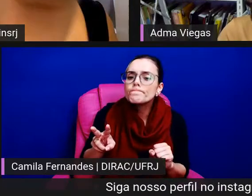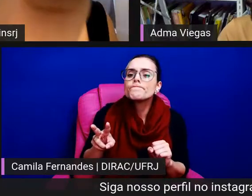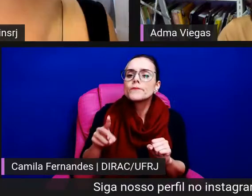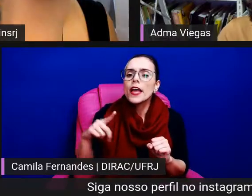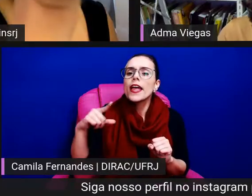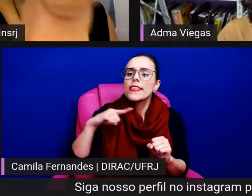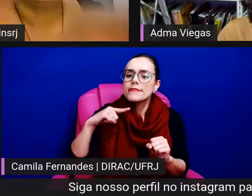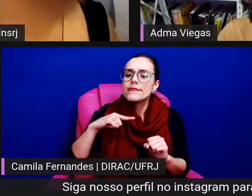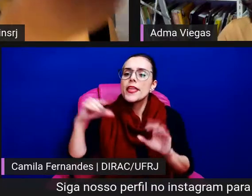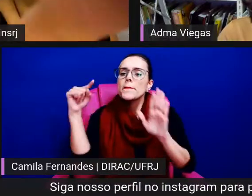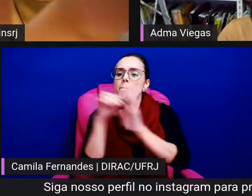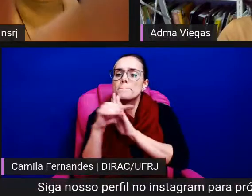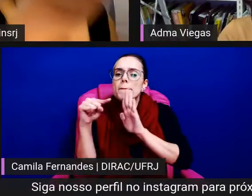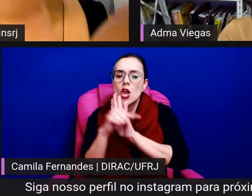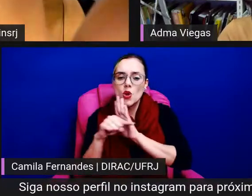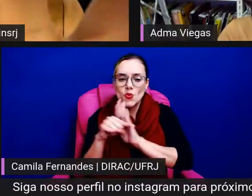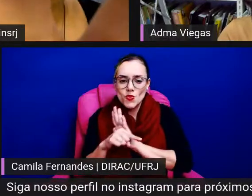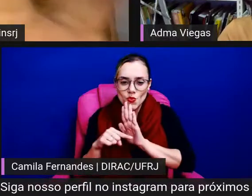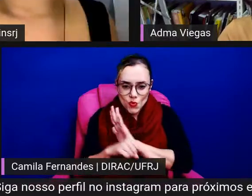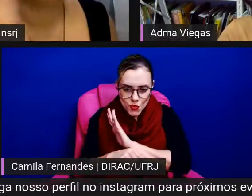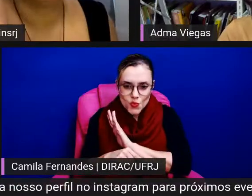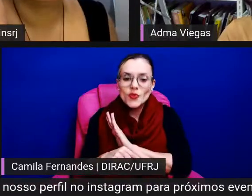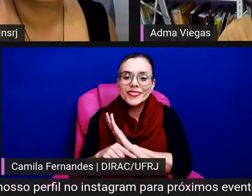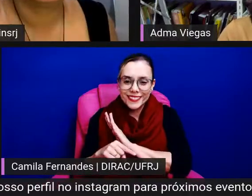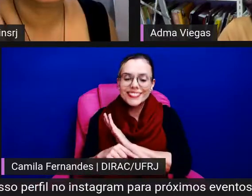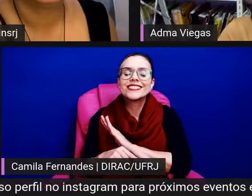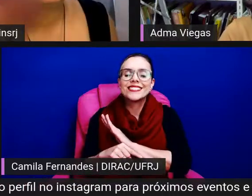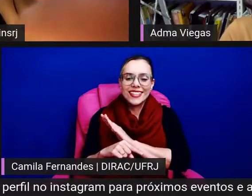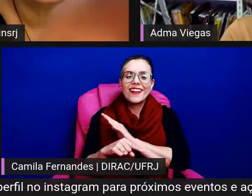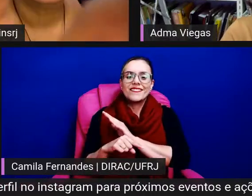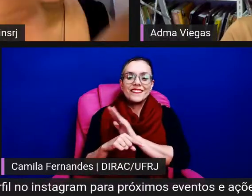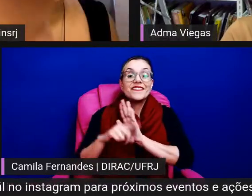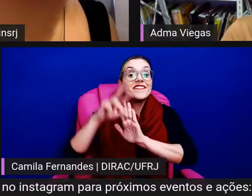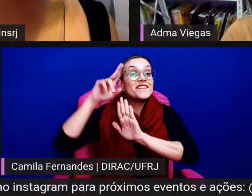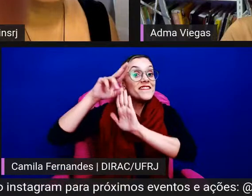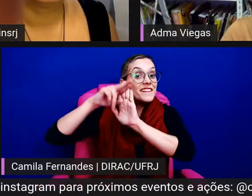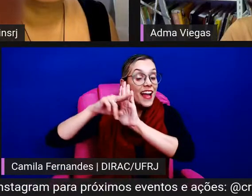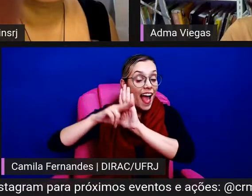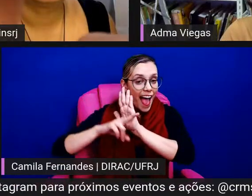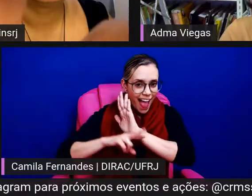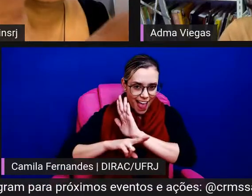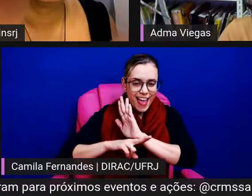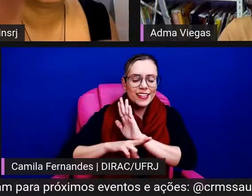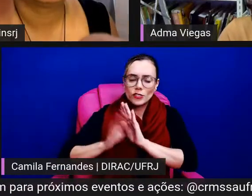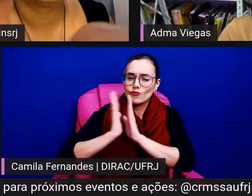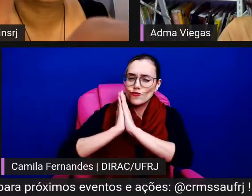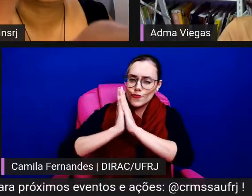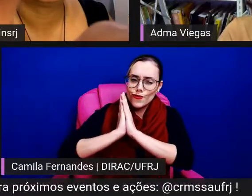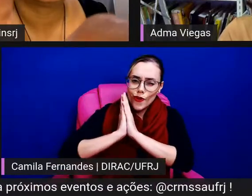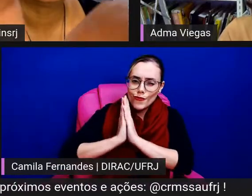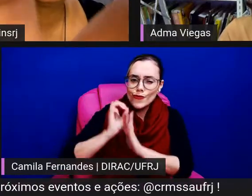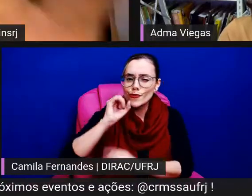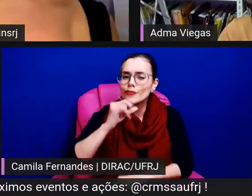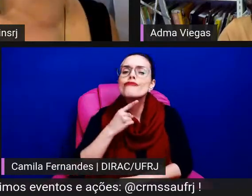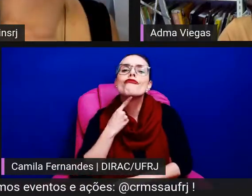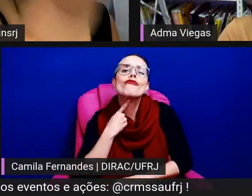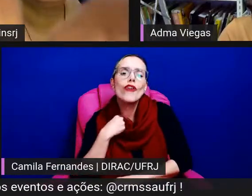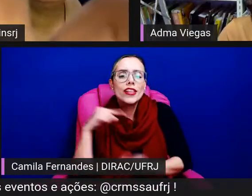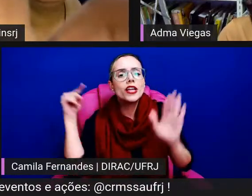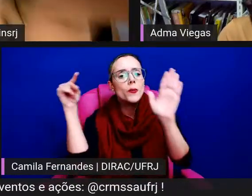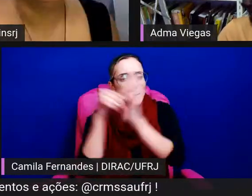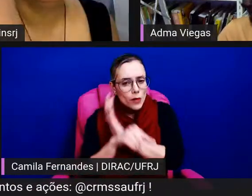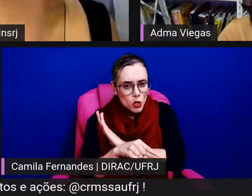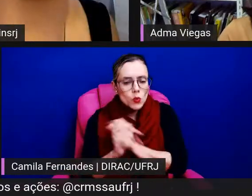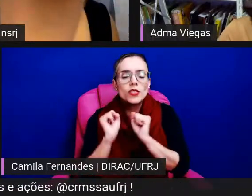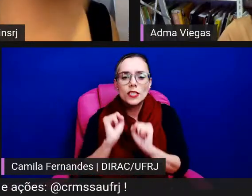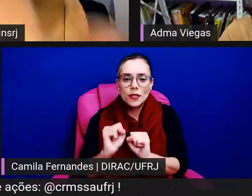Vou solicitar a vocês que têm perguntas a fazer, que façam aqui no chat. Enquanto isso, eu vou perguntando